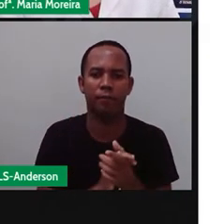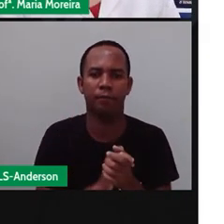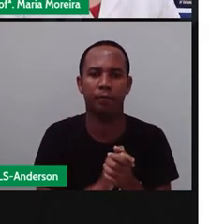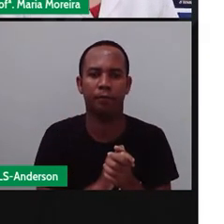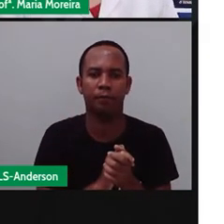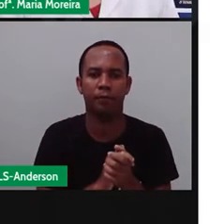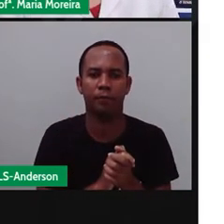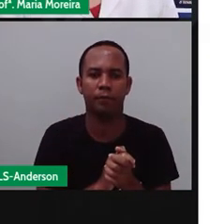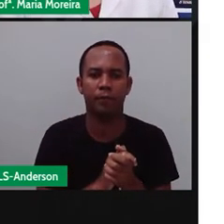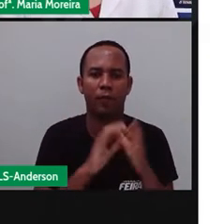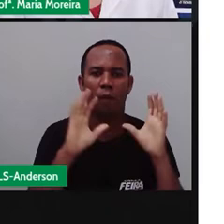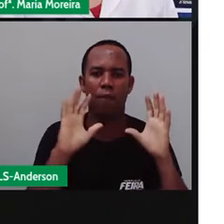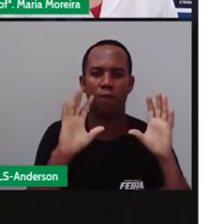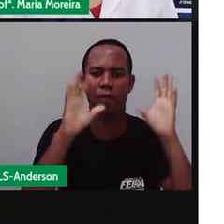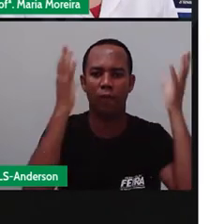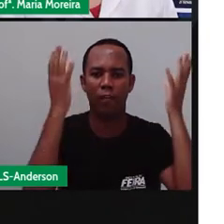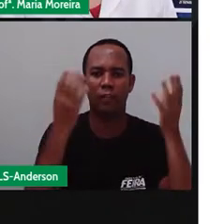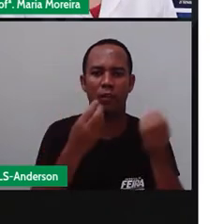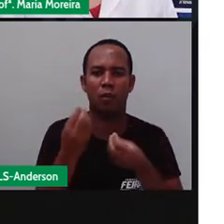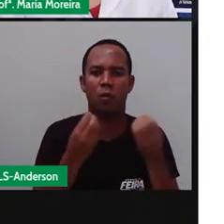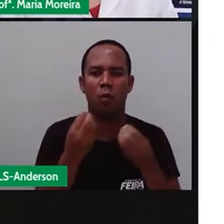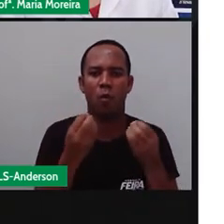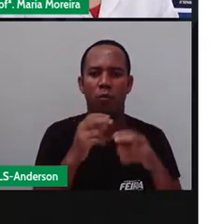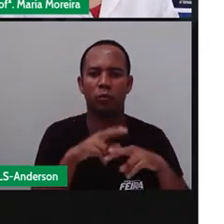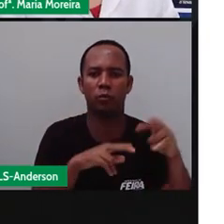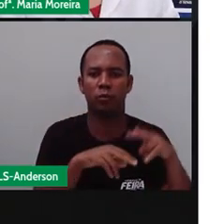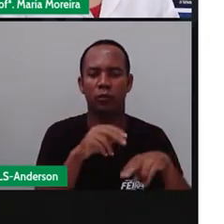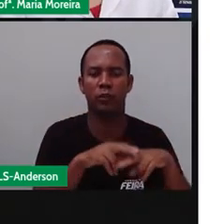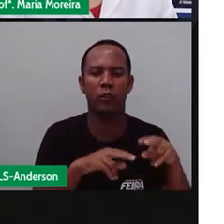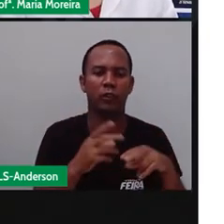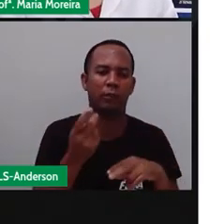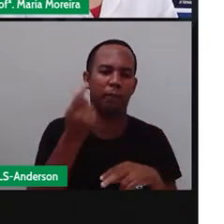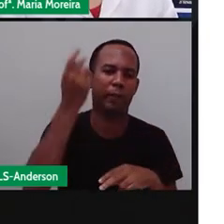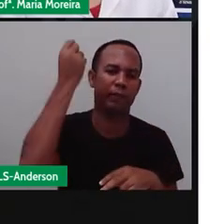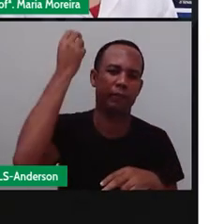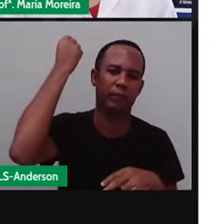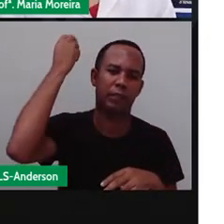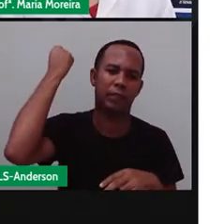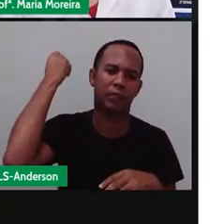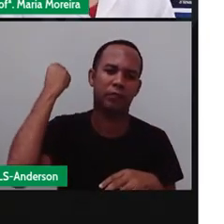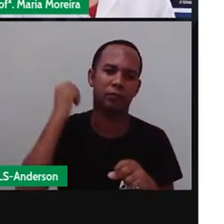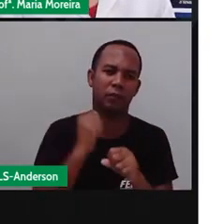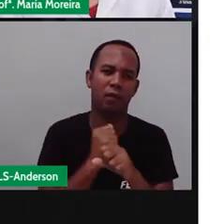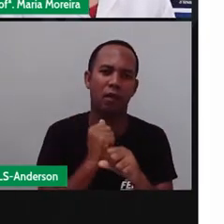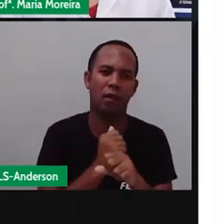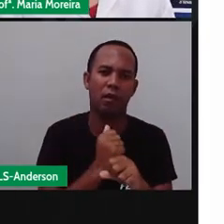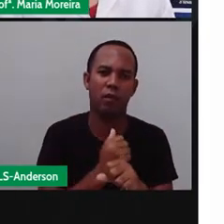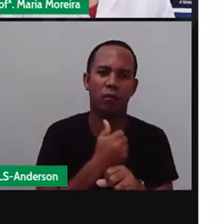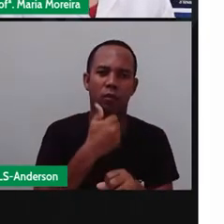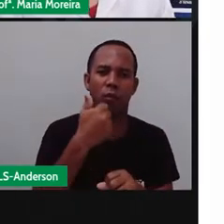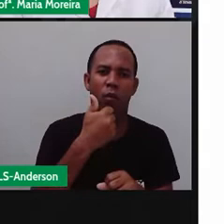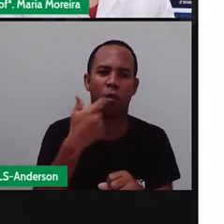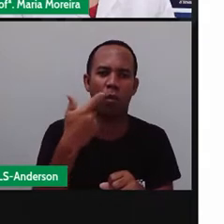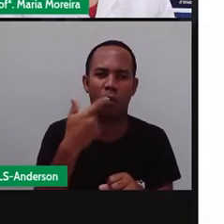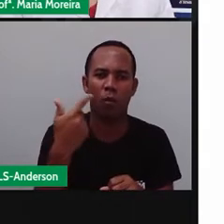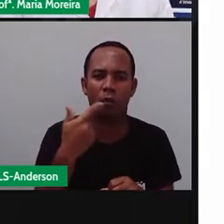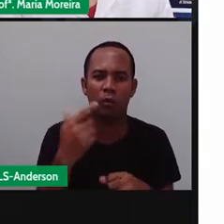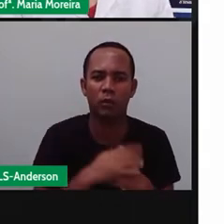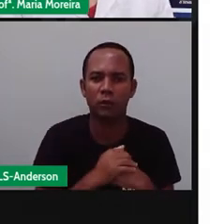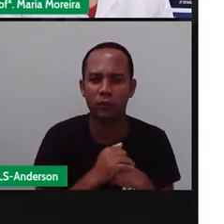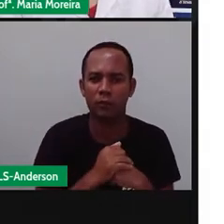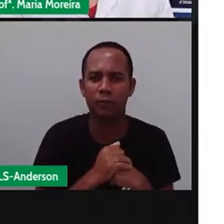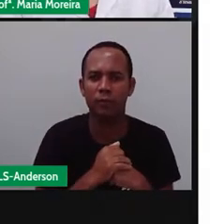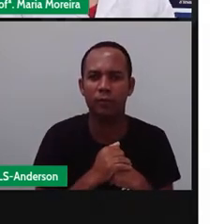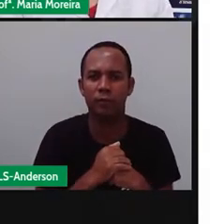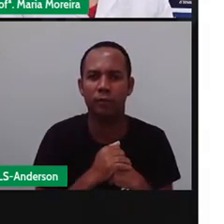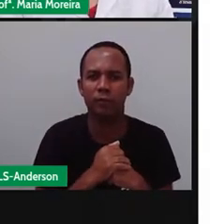né, comemorações juninas, né, remontam ao século XII, né, que aqui está em números, mas poderia ser o quê? Algarismo